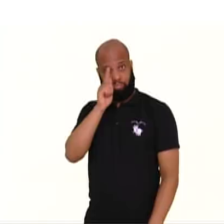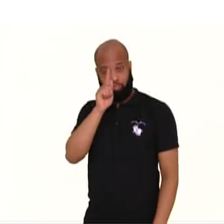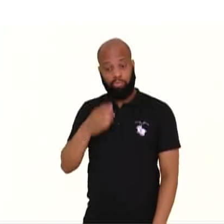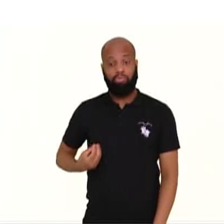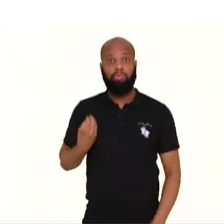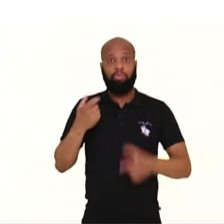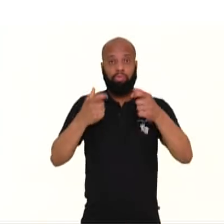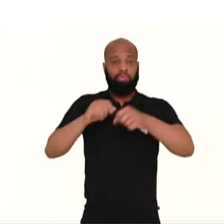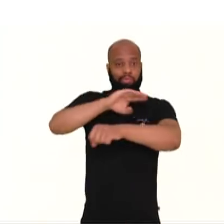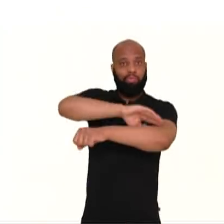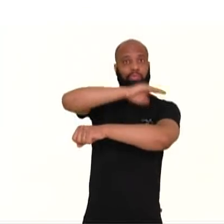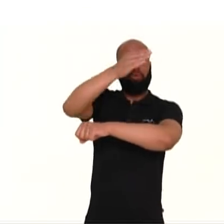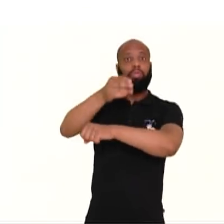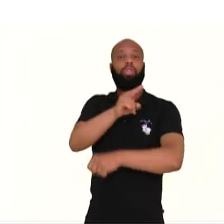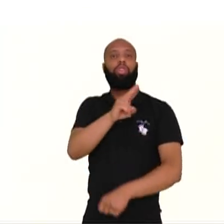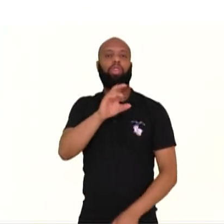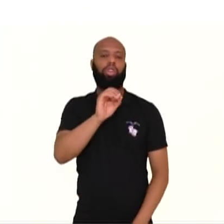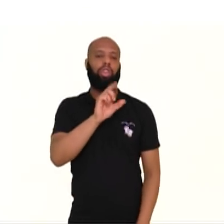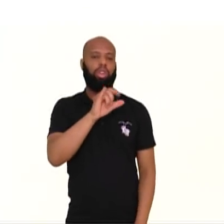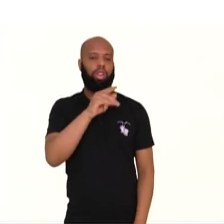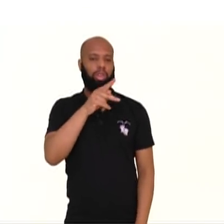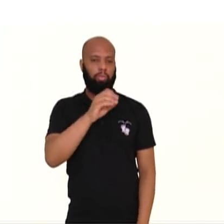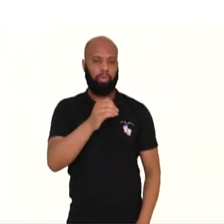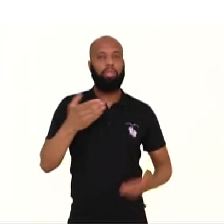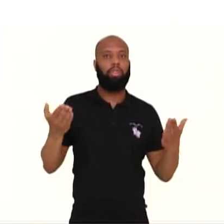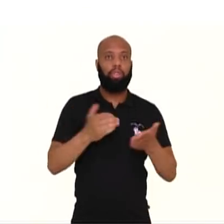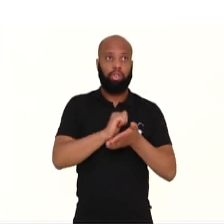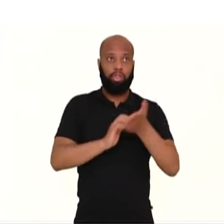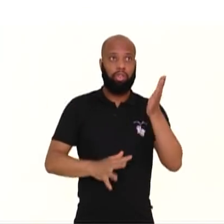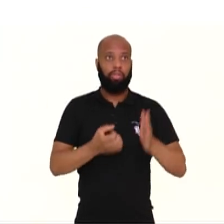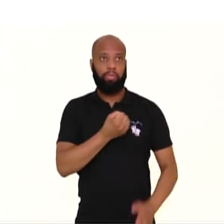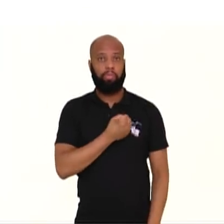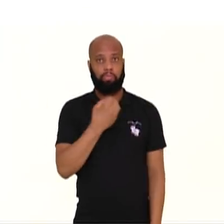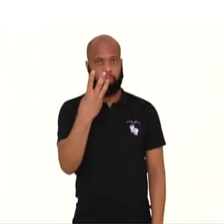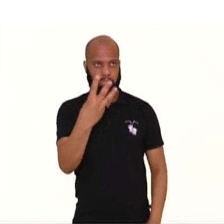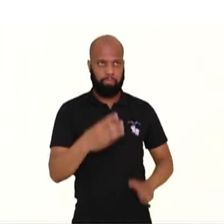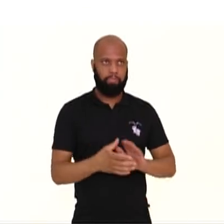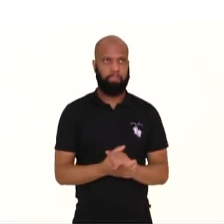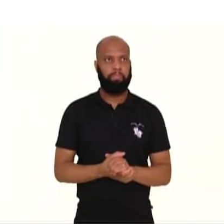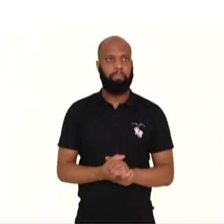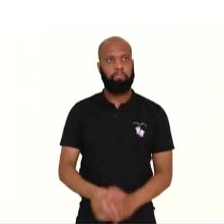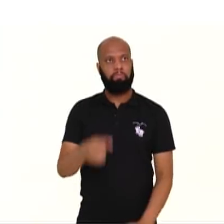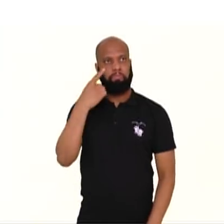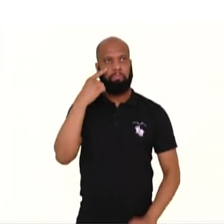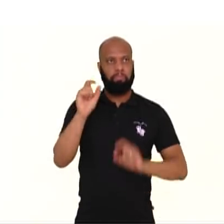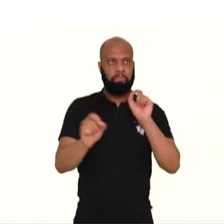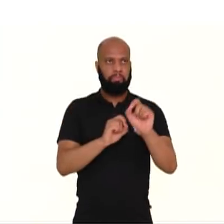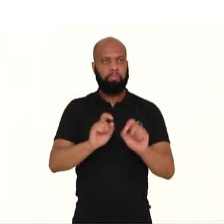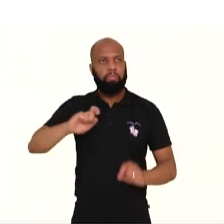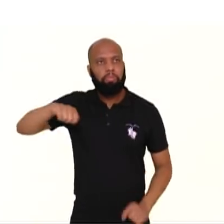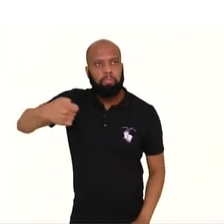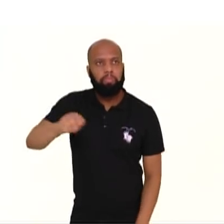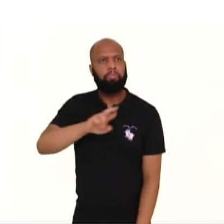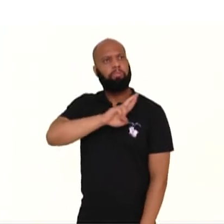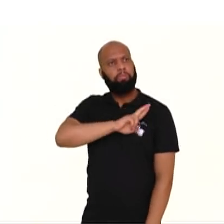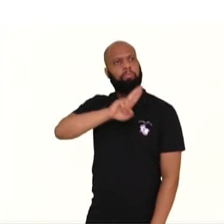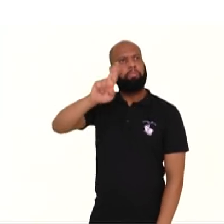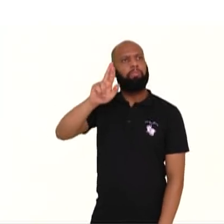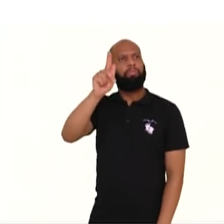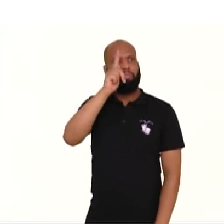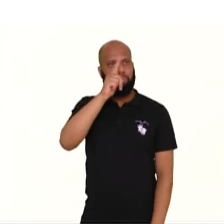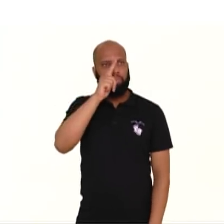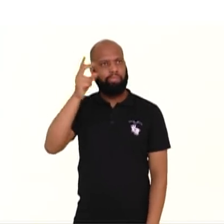Olimpo. Ok, vamos à atividade número 3. A atividade número 3 diz o seguinte: